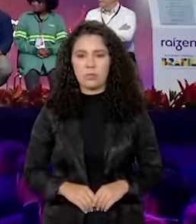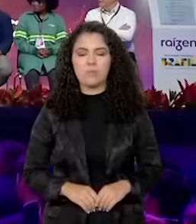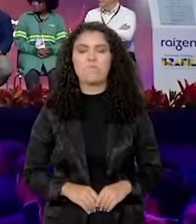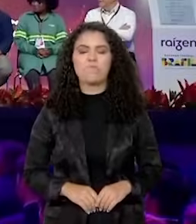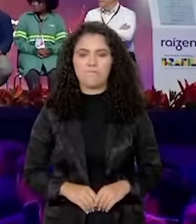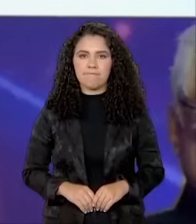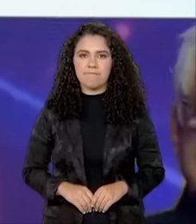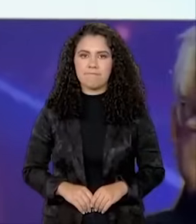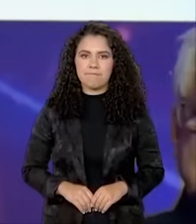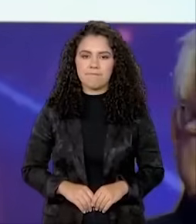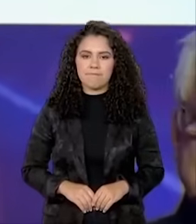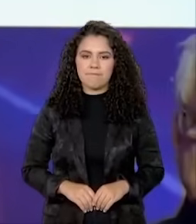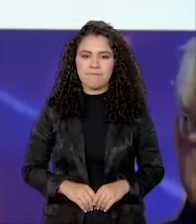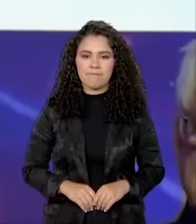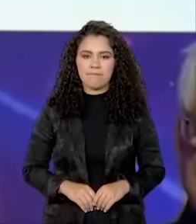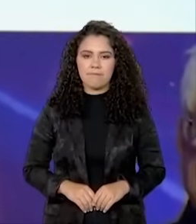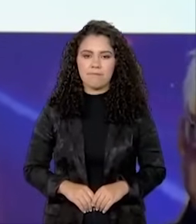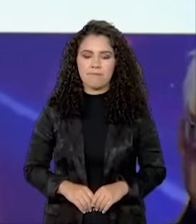Meu caro